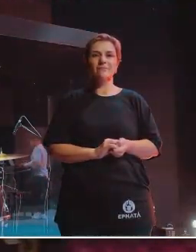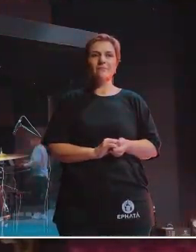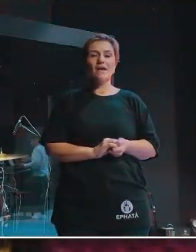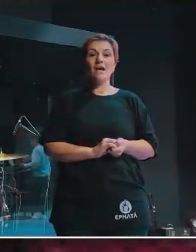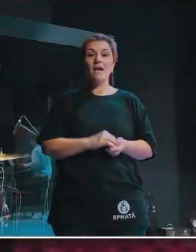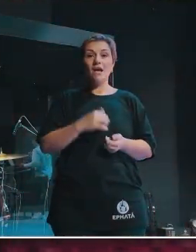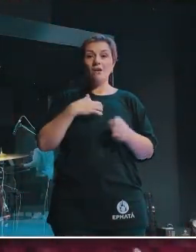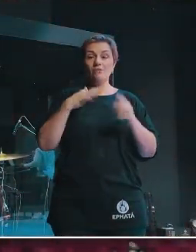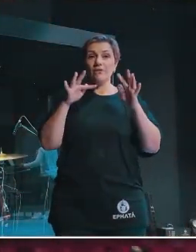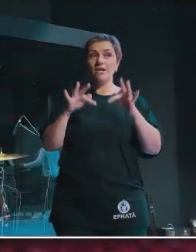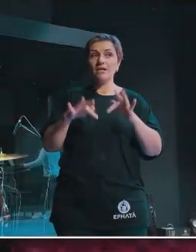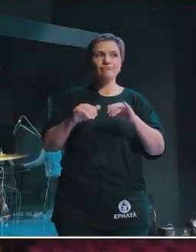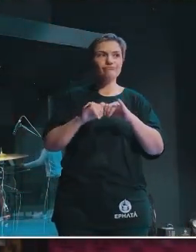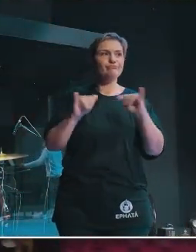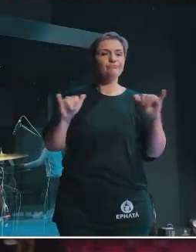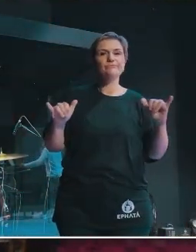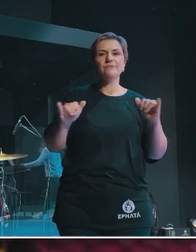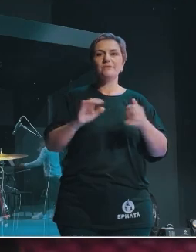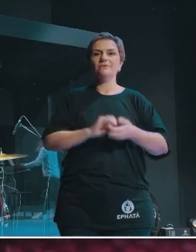Eu termino dizendo